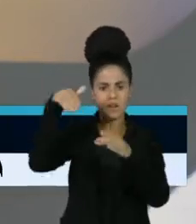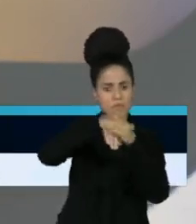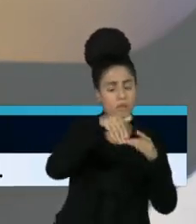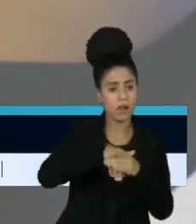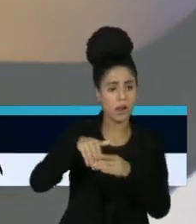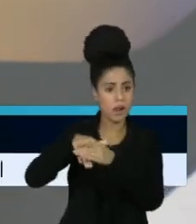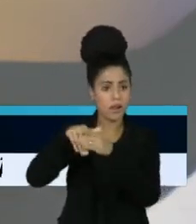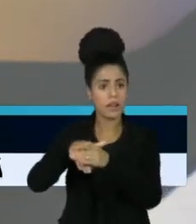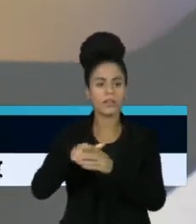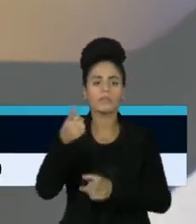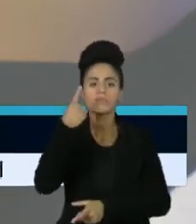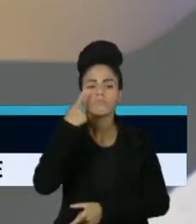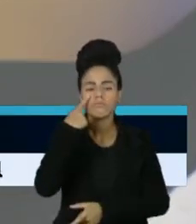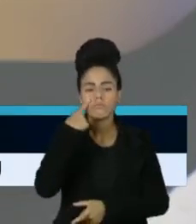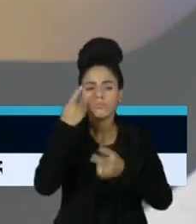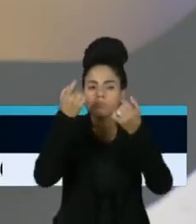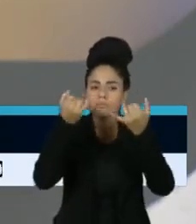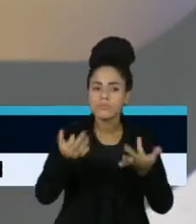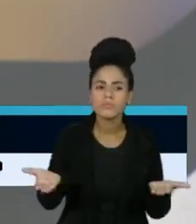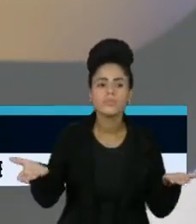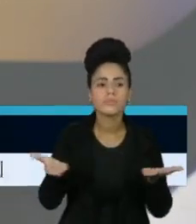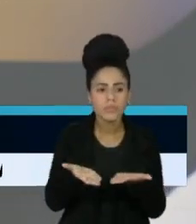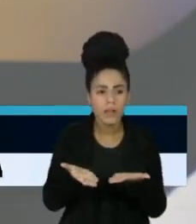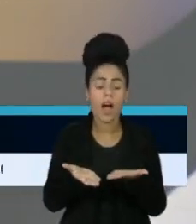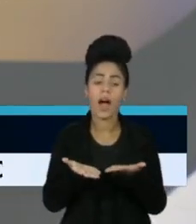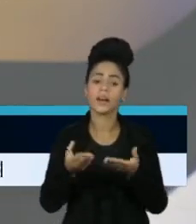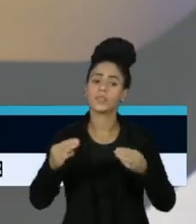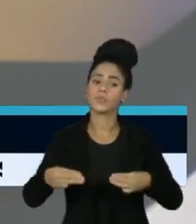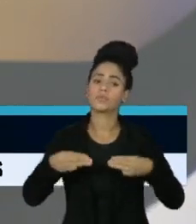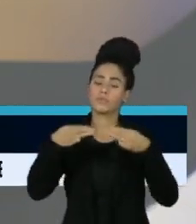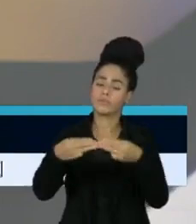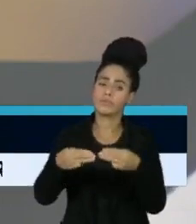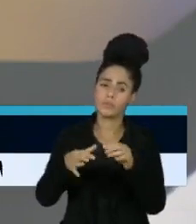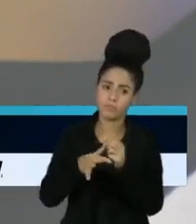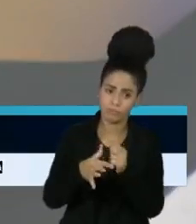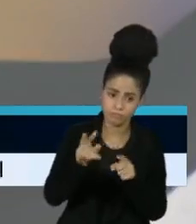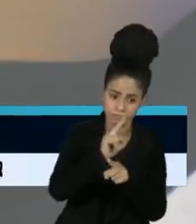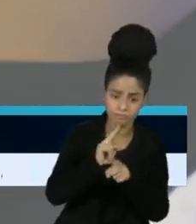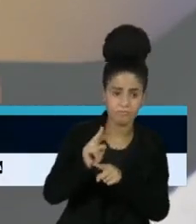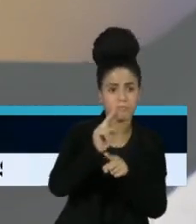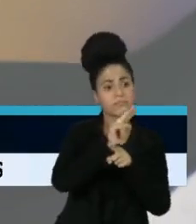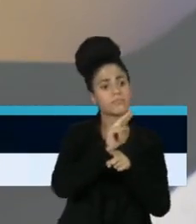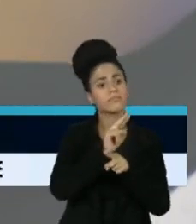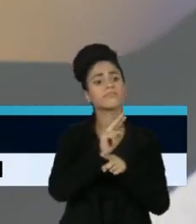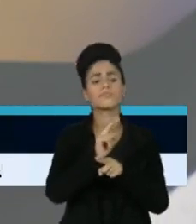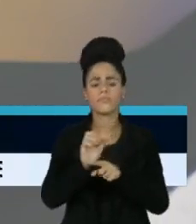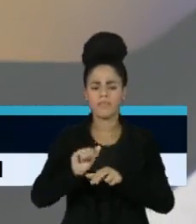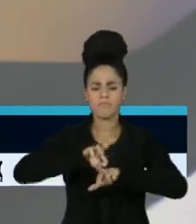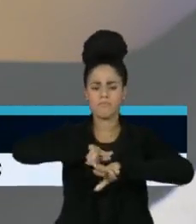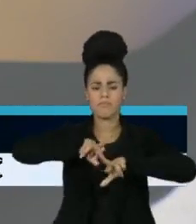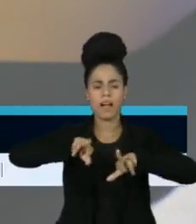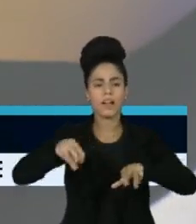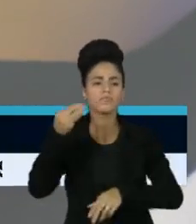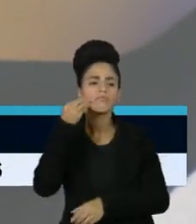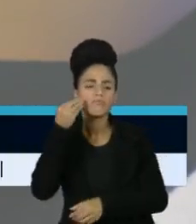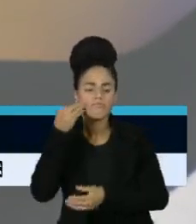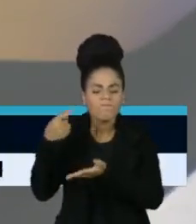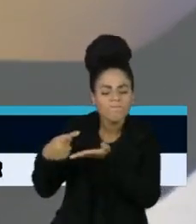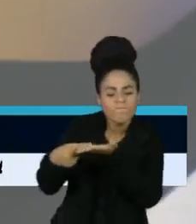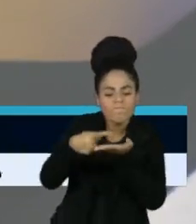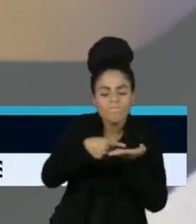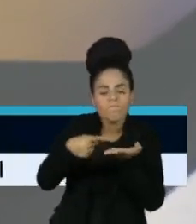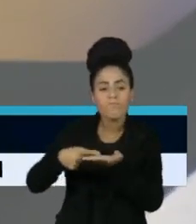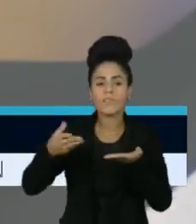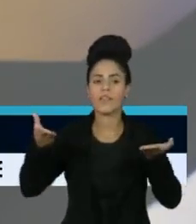Então, evidentemente, essa ida lá do ministro da Defesa ao presidente do Supremo foi outra dessas várias tentativas que a gente viu no dia de